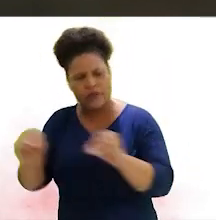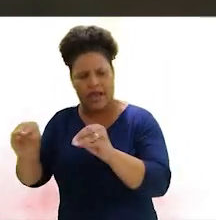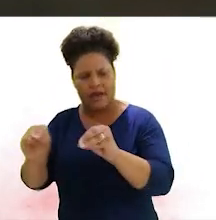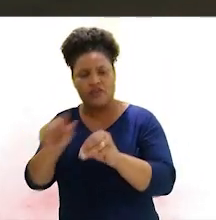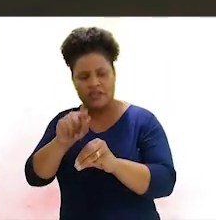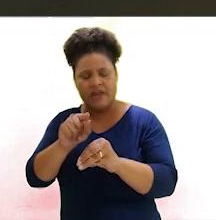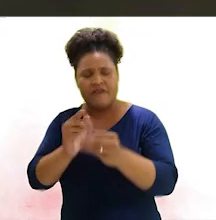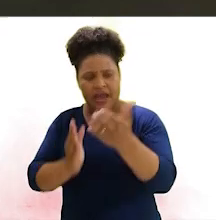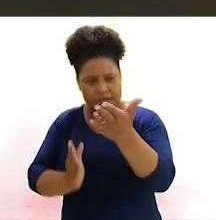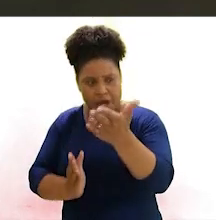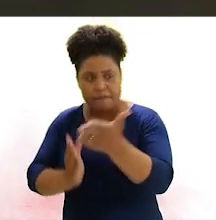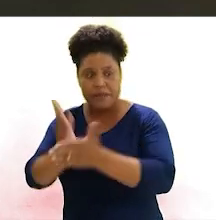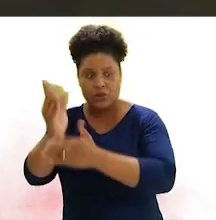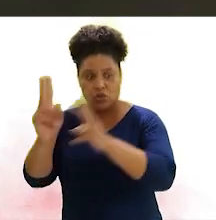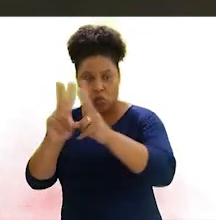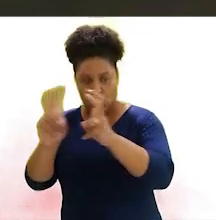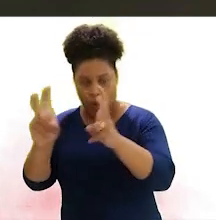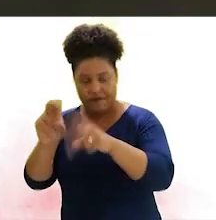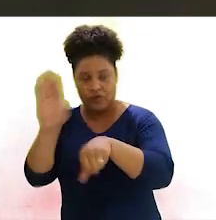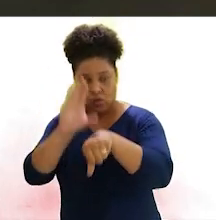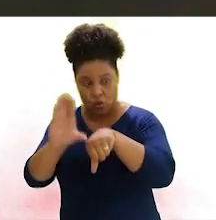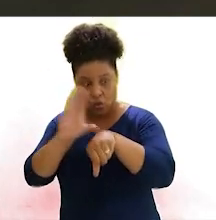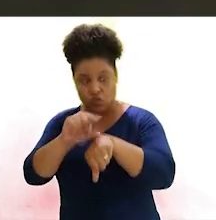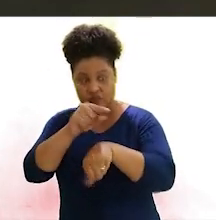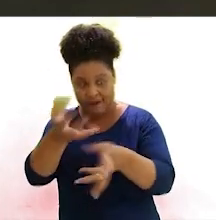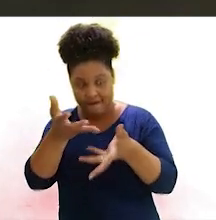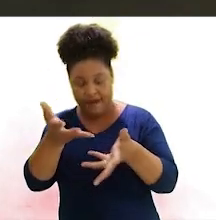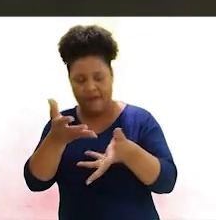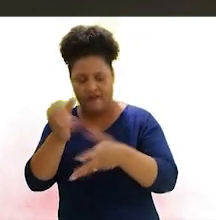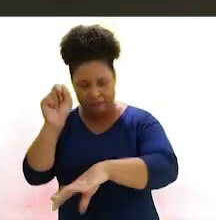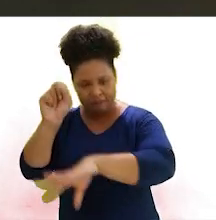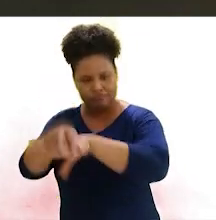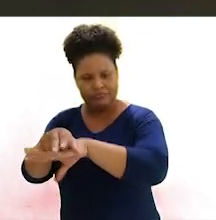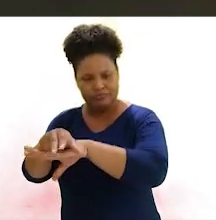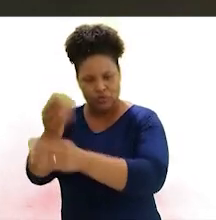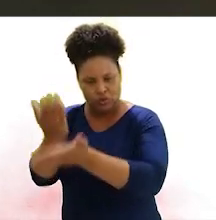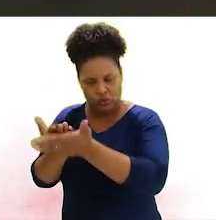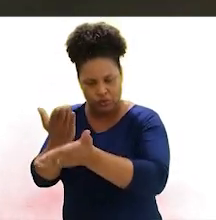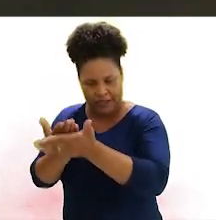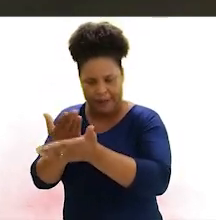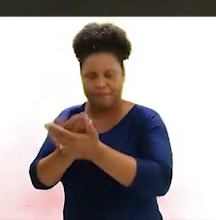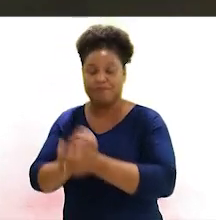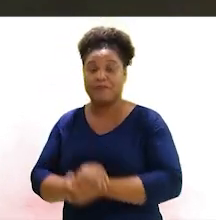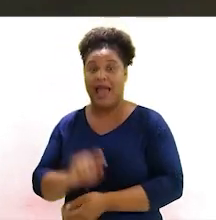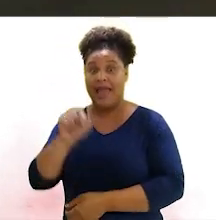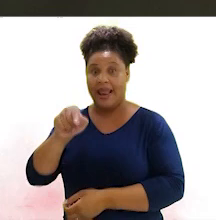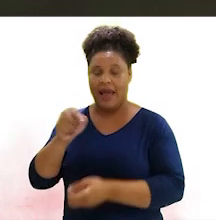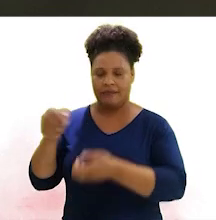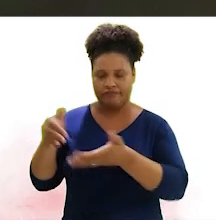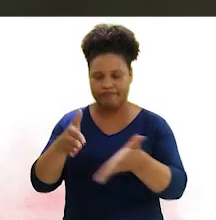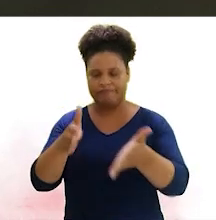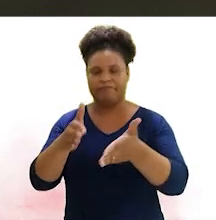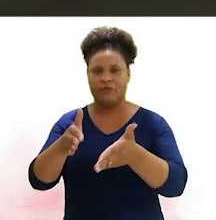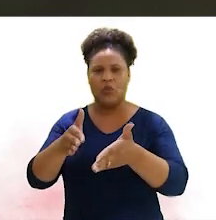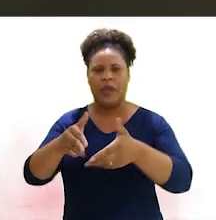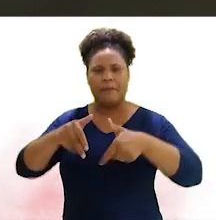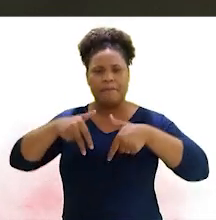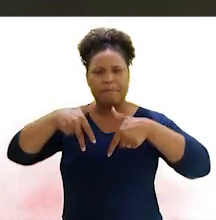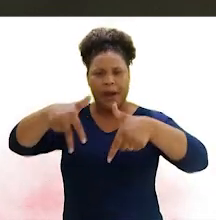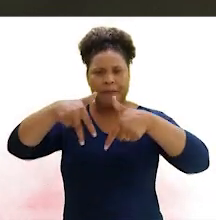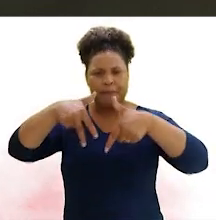a gente vai me mandar para o FS não ajudou comecei a trilhar um caminho mais de militância no curso de psicologia